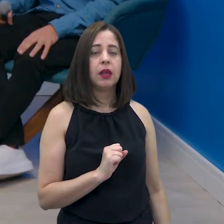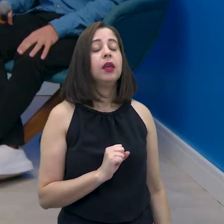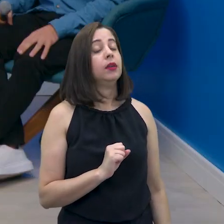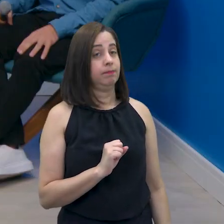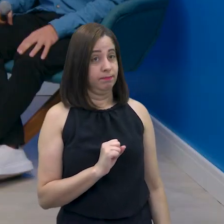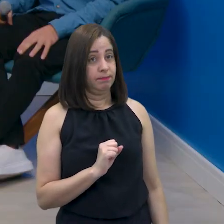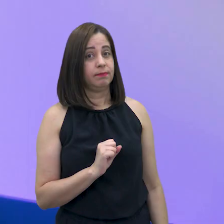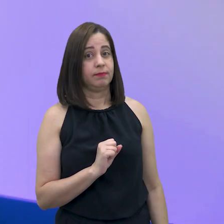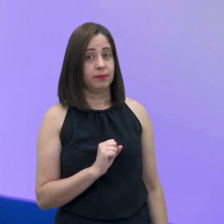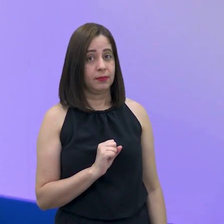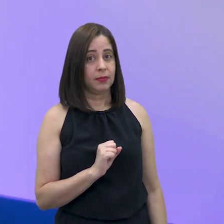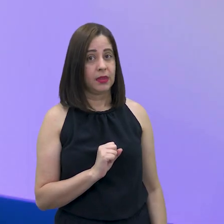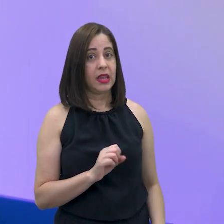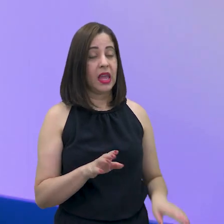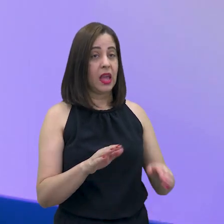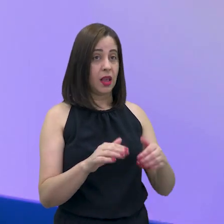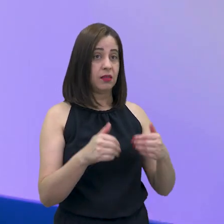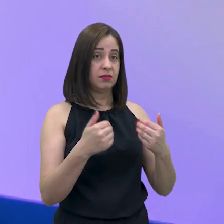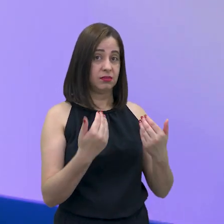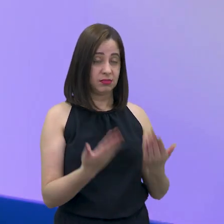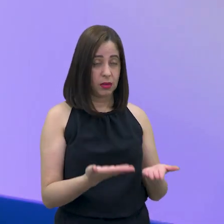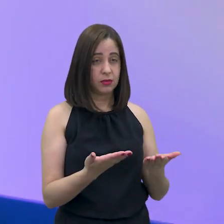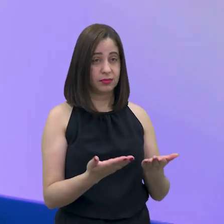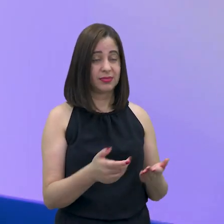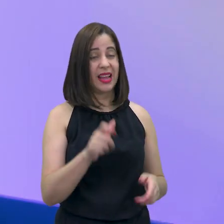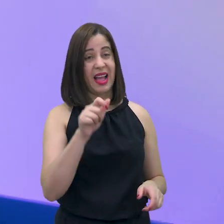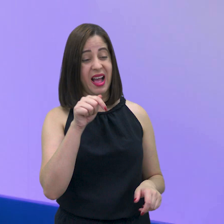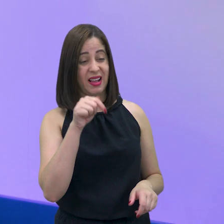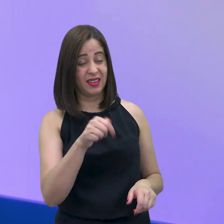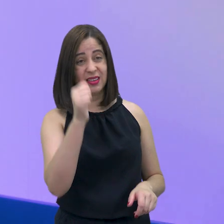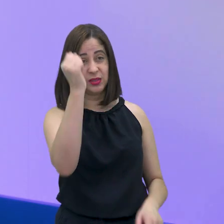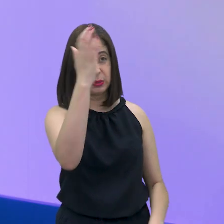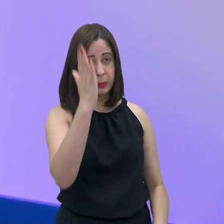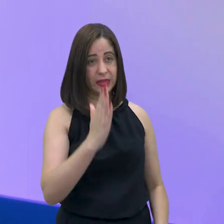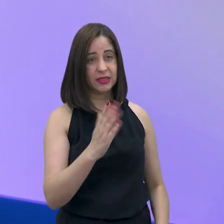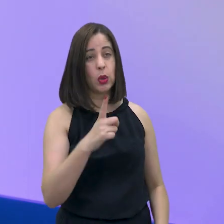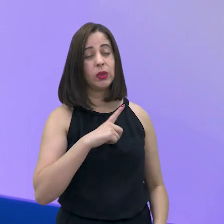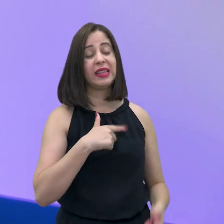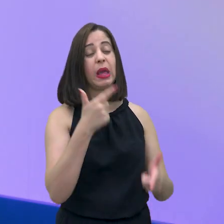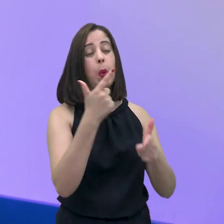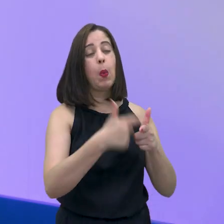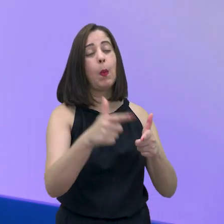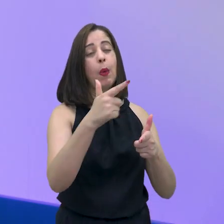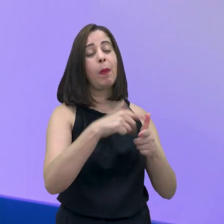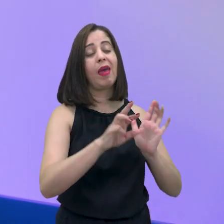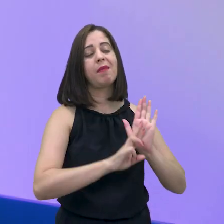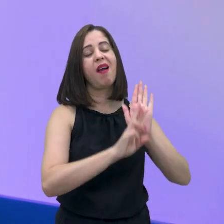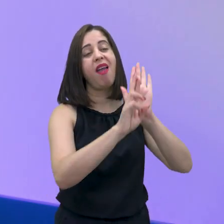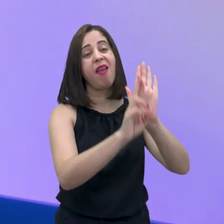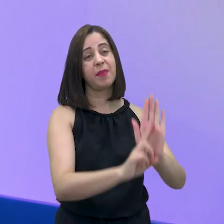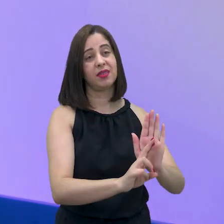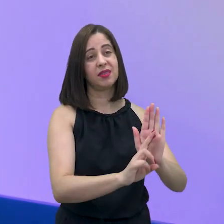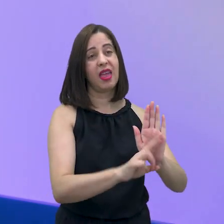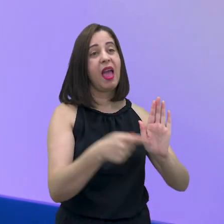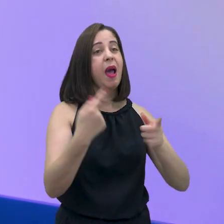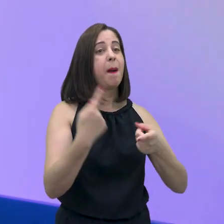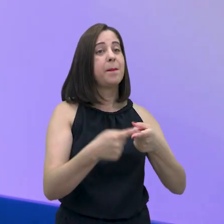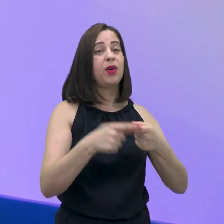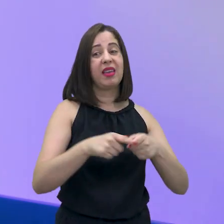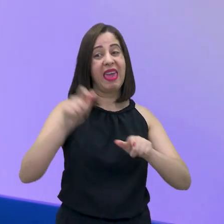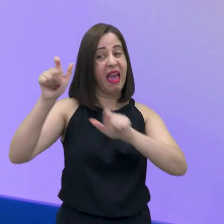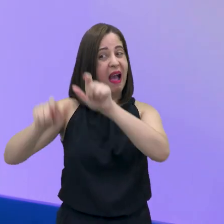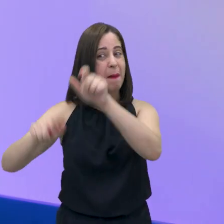uma parcela expressiva da nossa crise de representatividade, ela é justamente decorrente da ausência